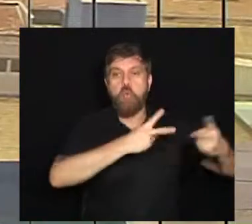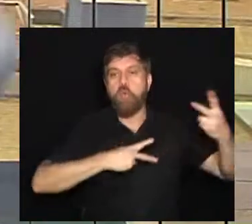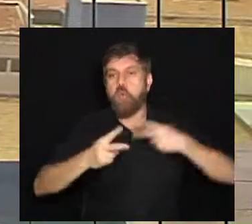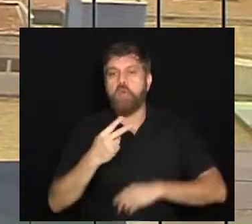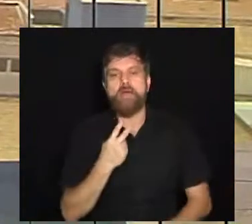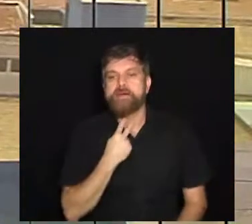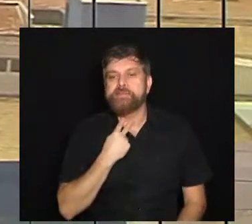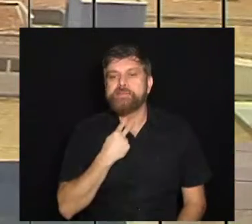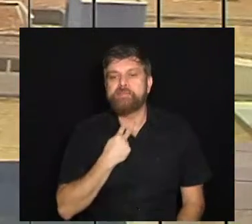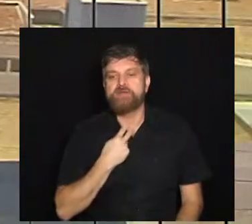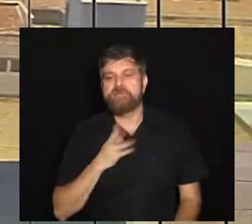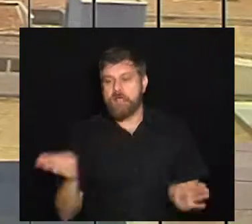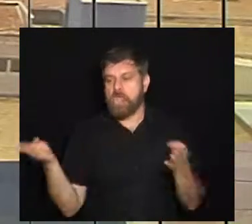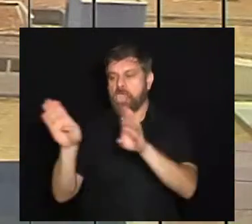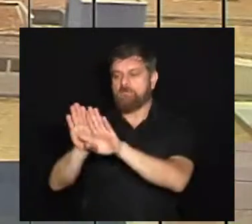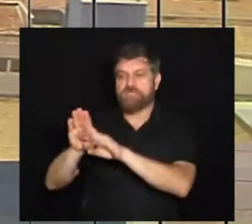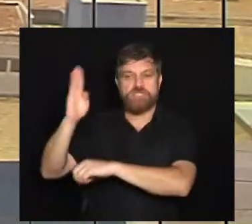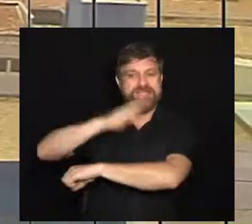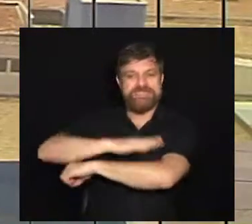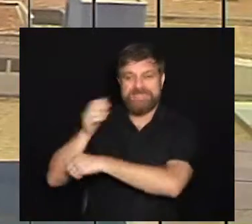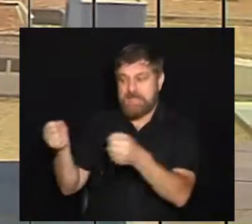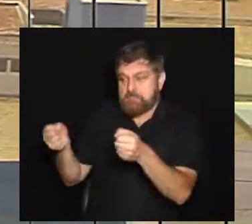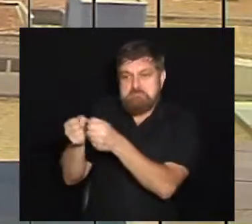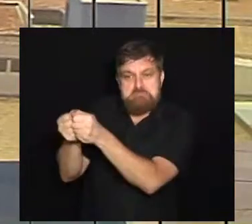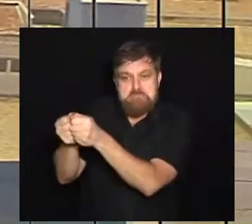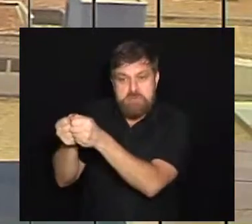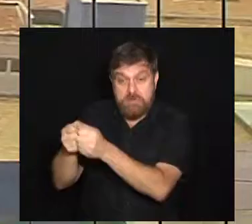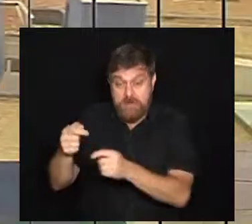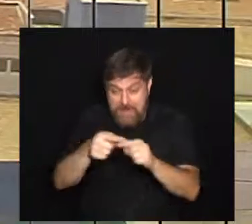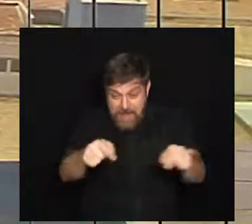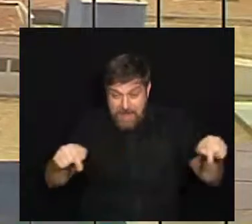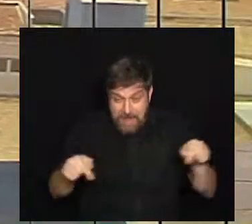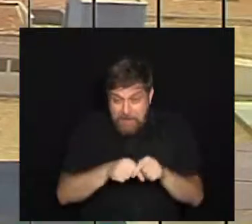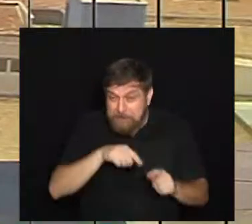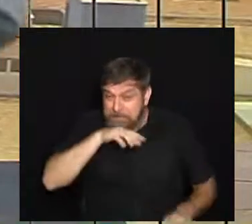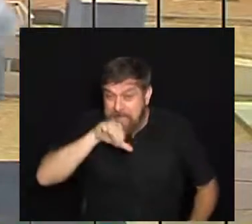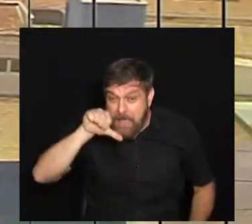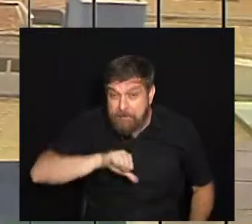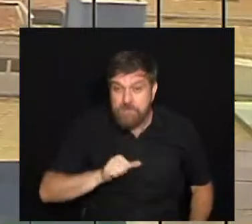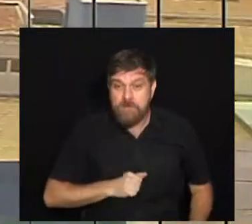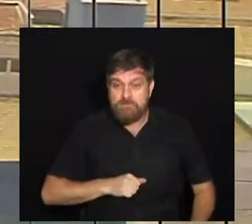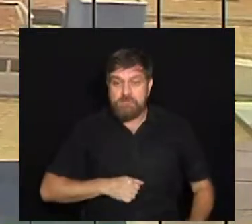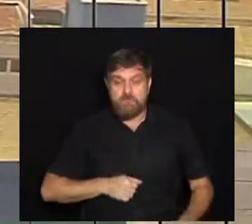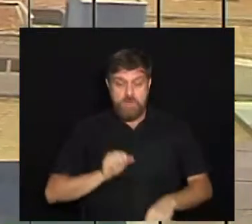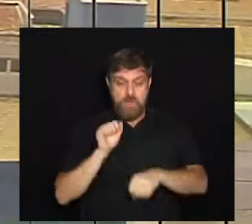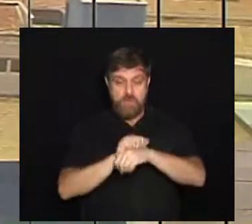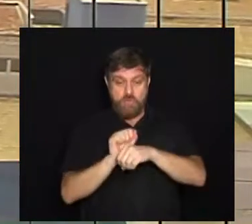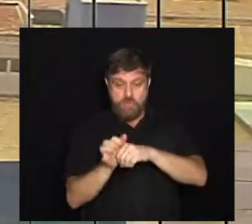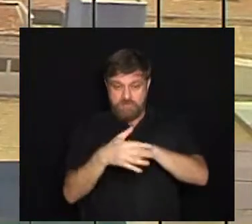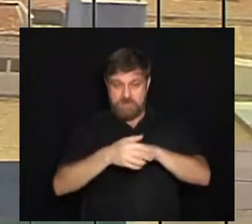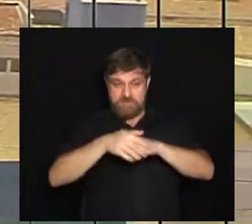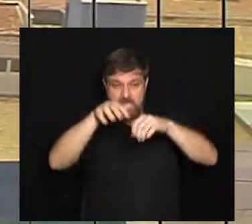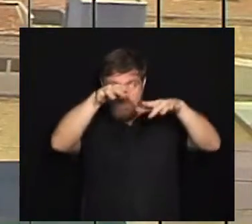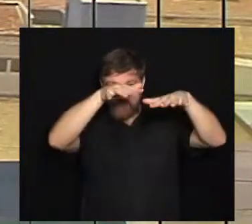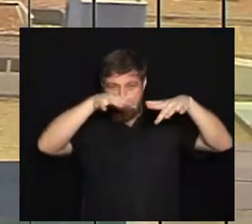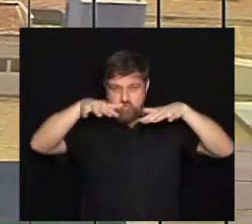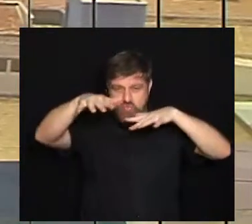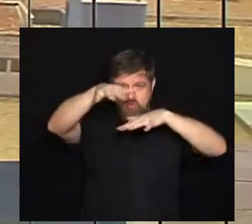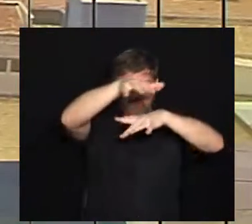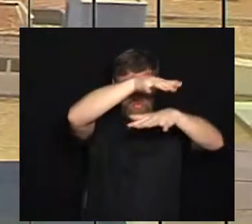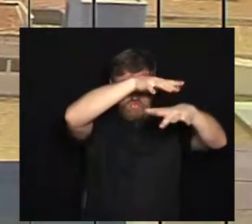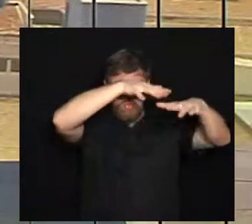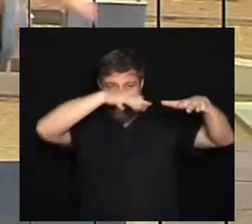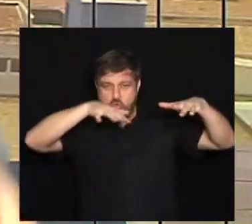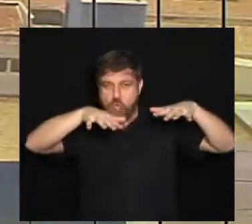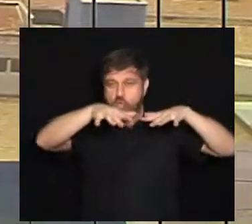em suspensão por muito tempo no ar né porque quanto mais fechado ambiente mais tempo fica no áfrica não era essa essas gotículas que eu falei que a gente pelos